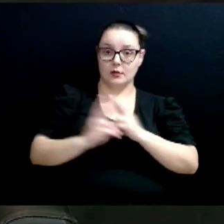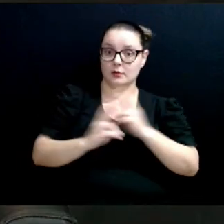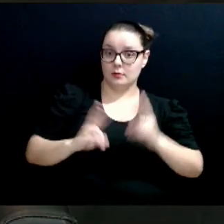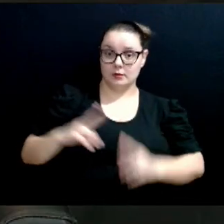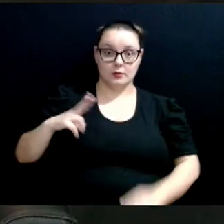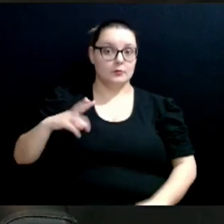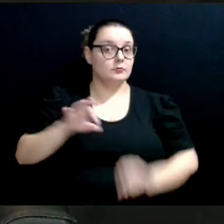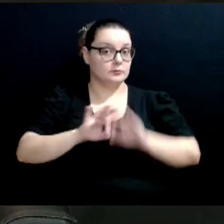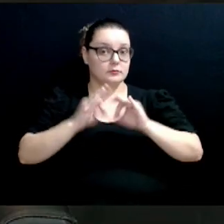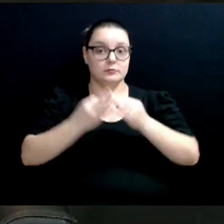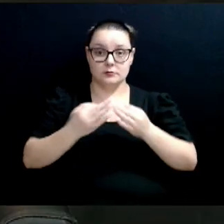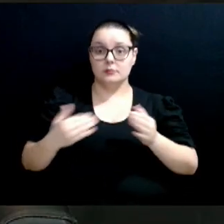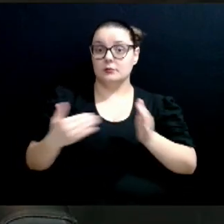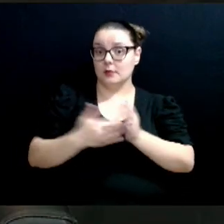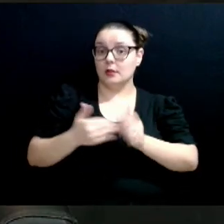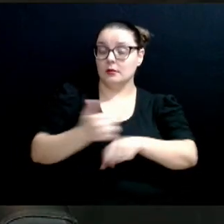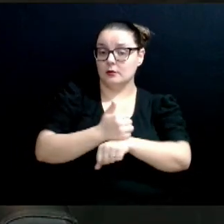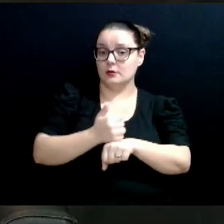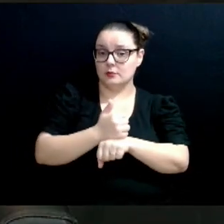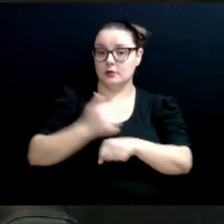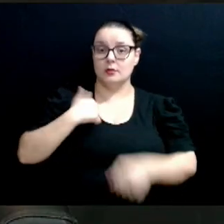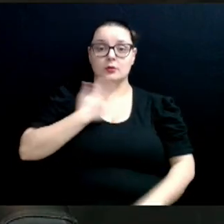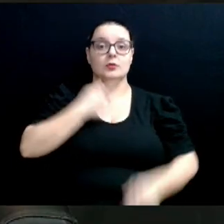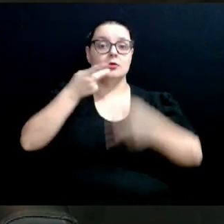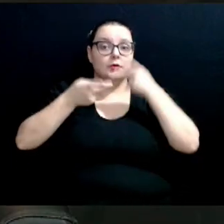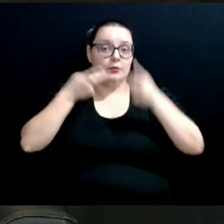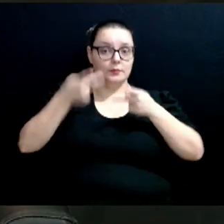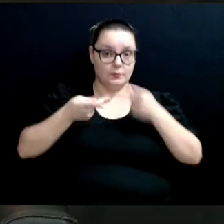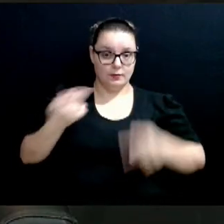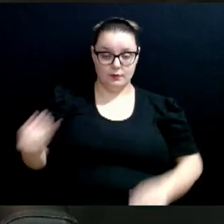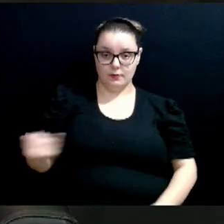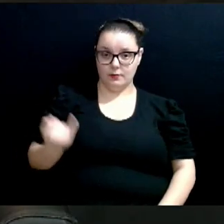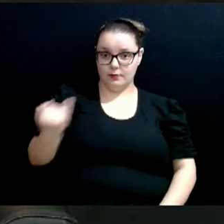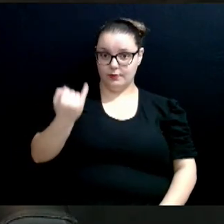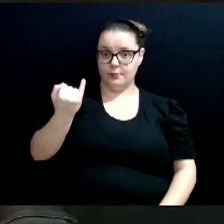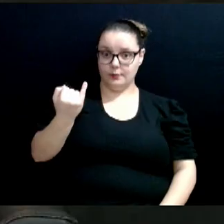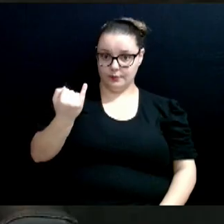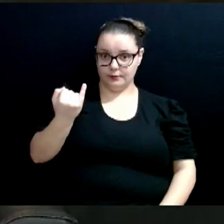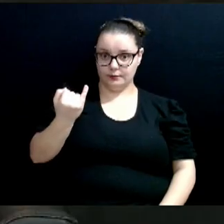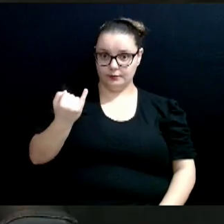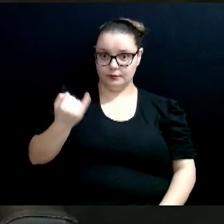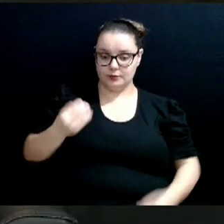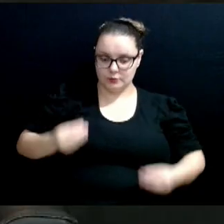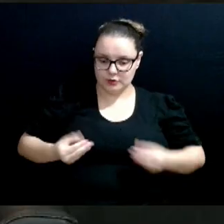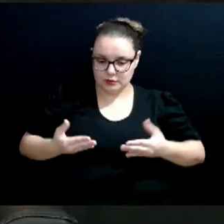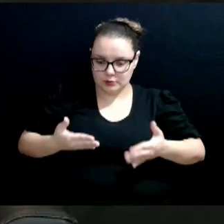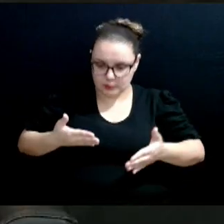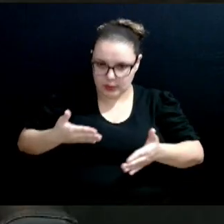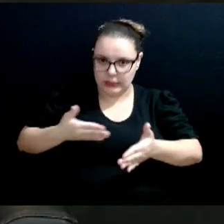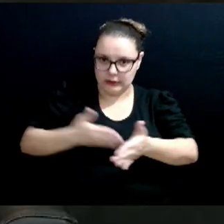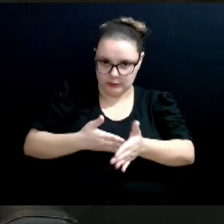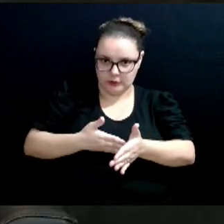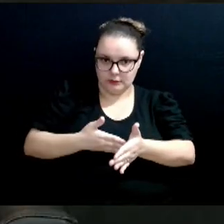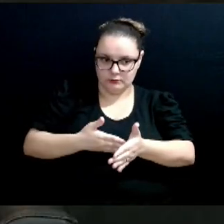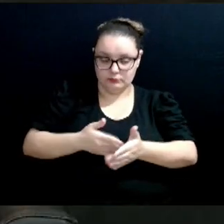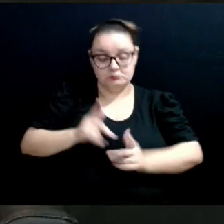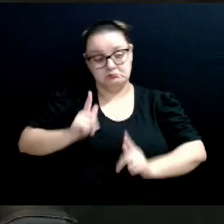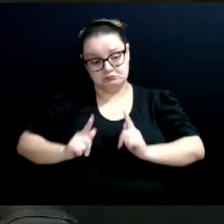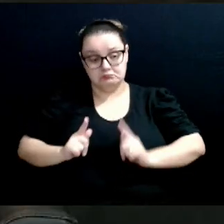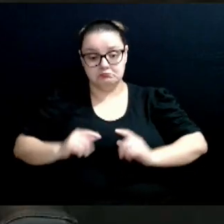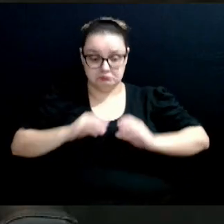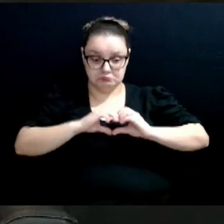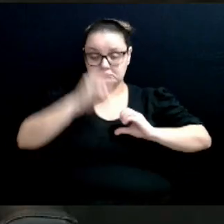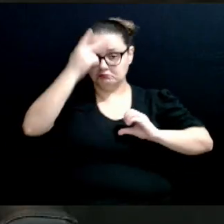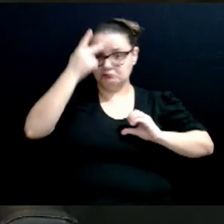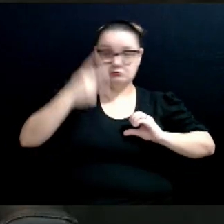até profissionais. Nós vamos falar sobre a importância de impor limites. Pode ser um gesto de amor próprio e também de